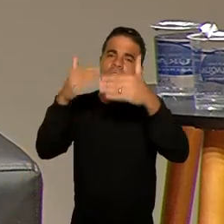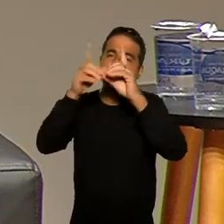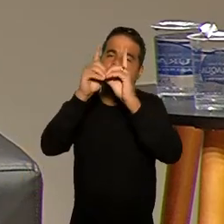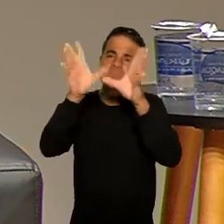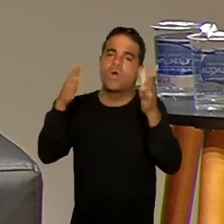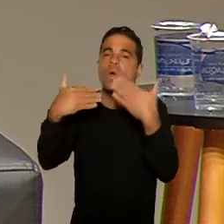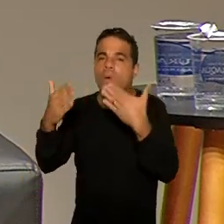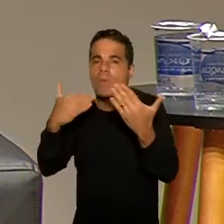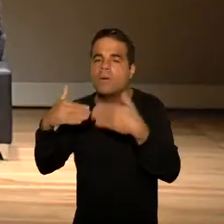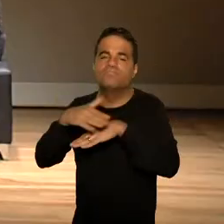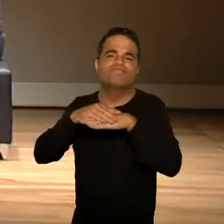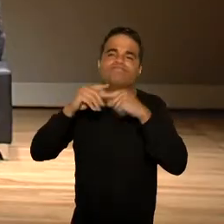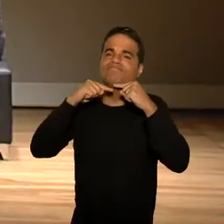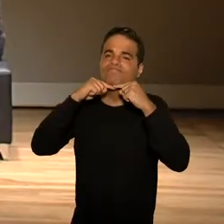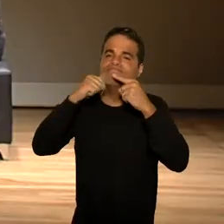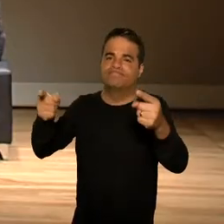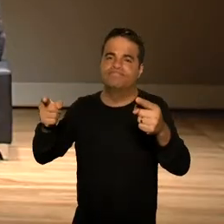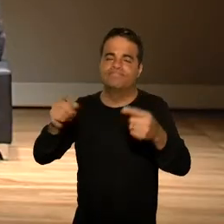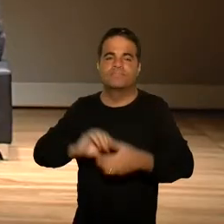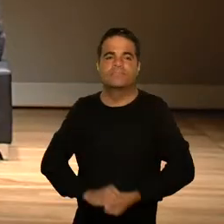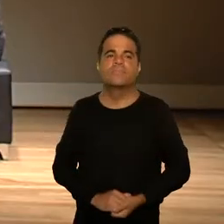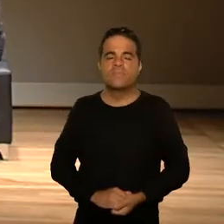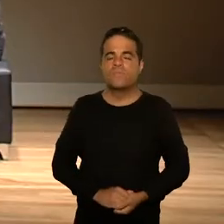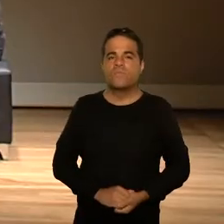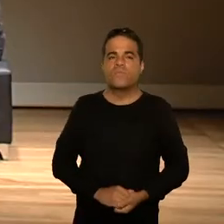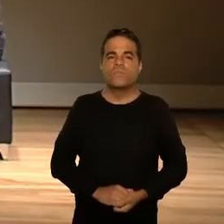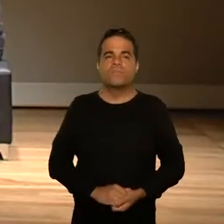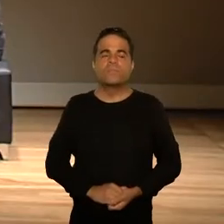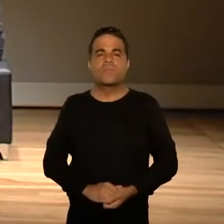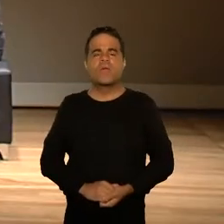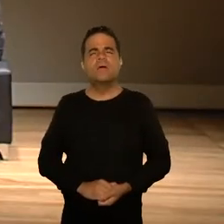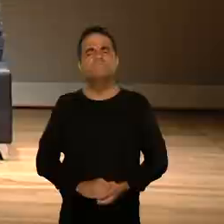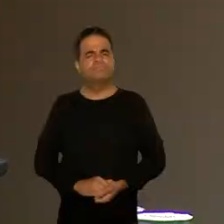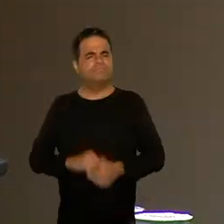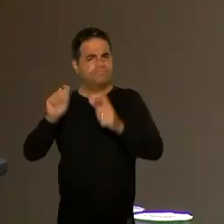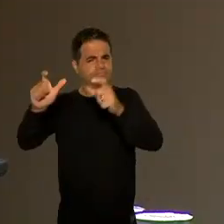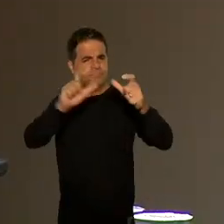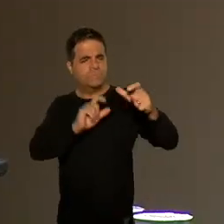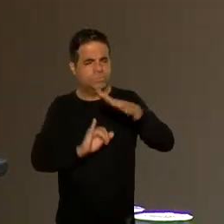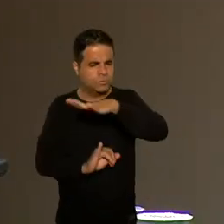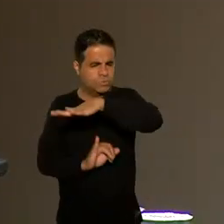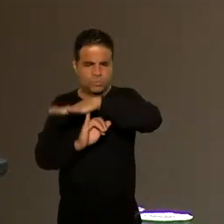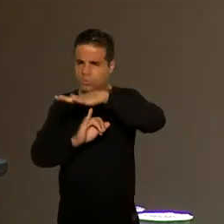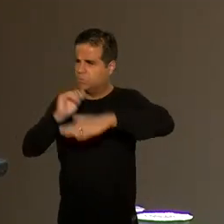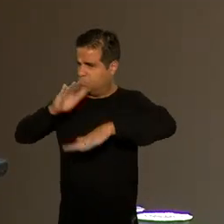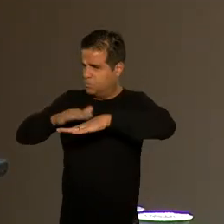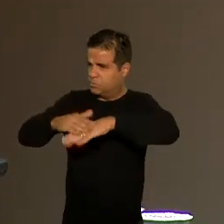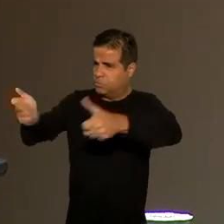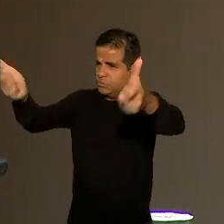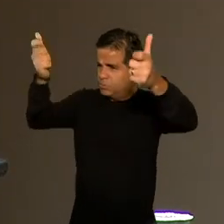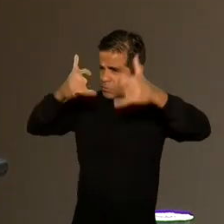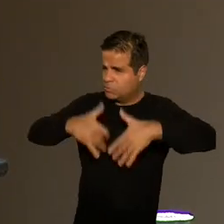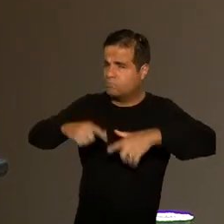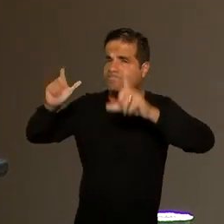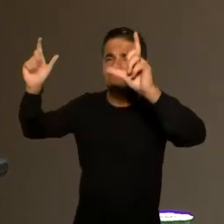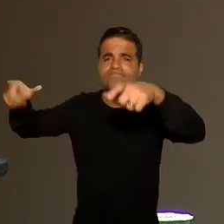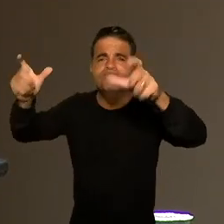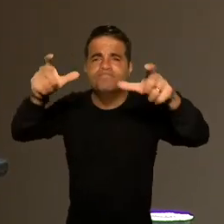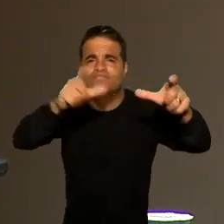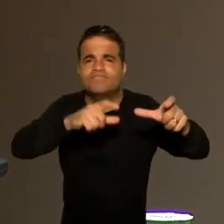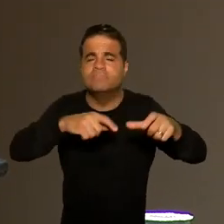não tem como conversar Claro As instituições culturais e você falou né que a gente teria